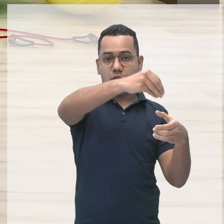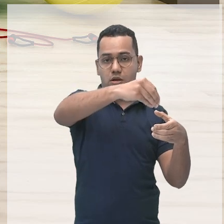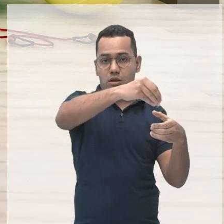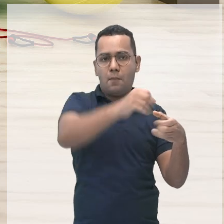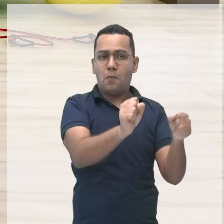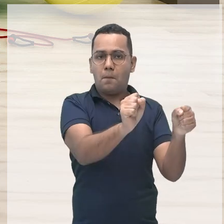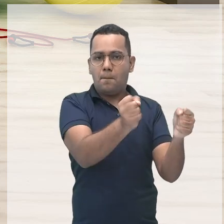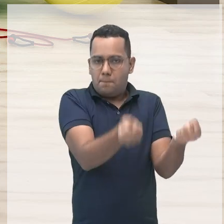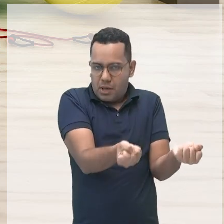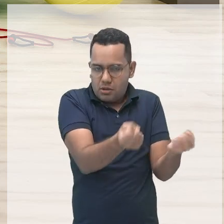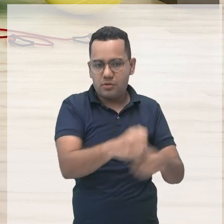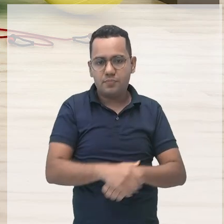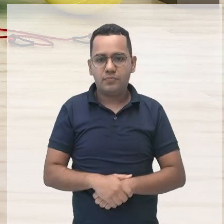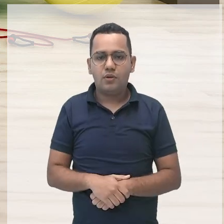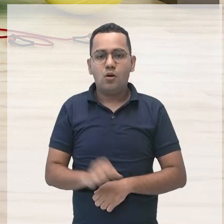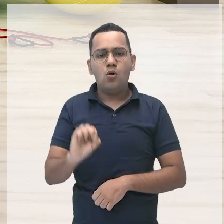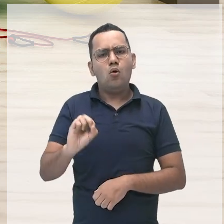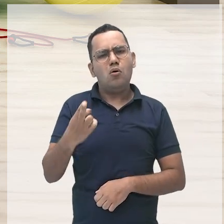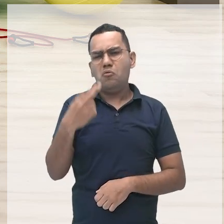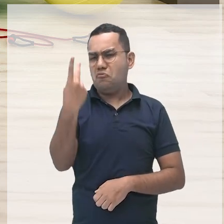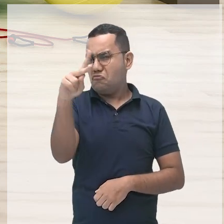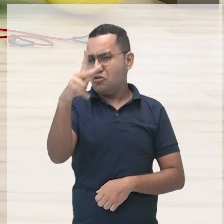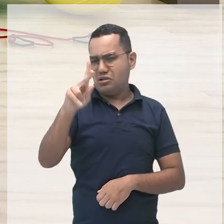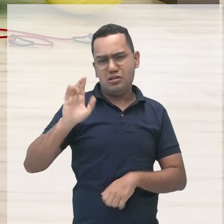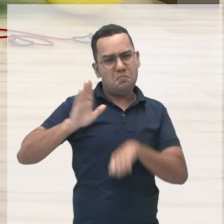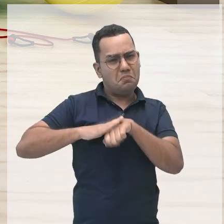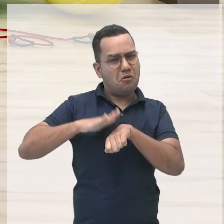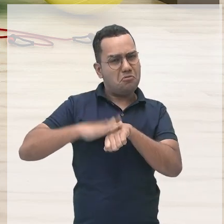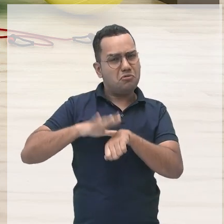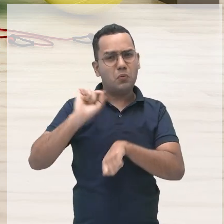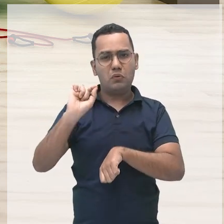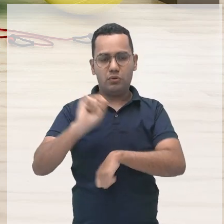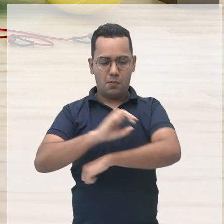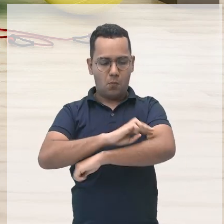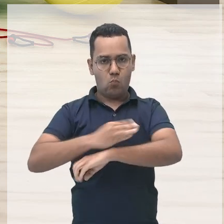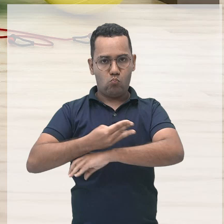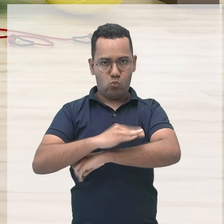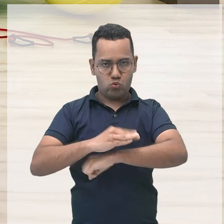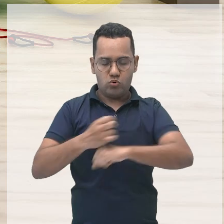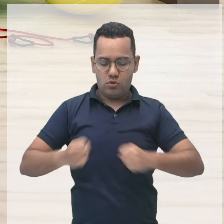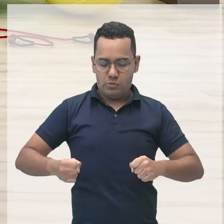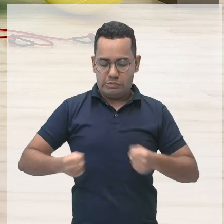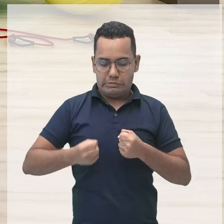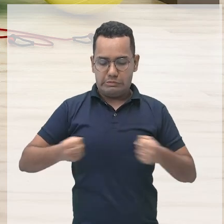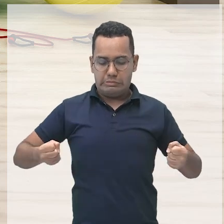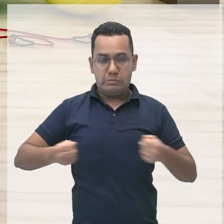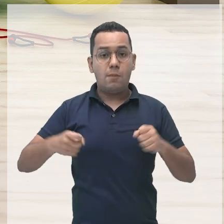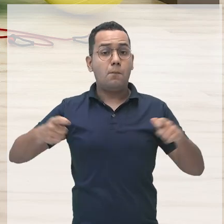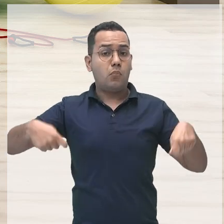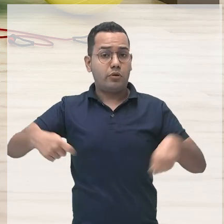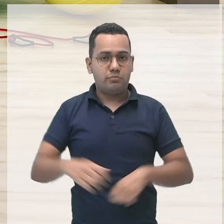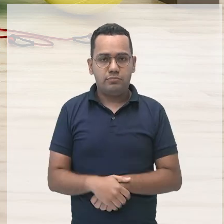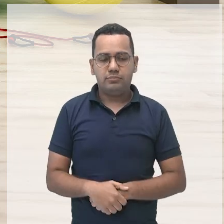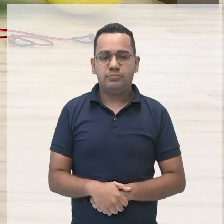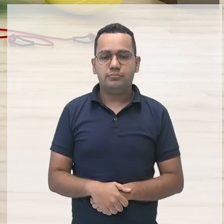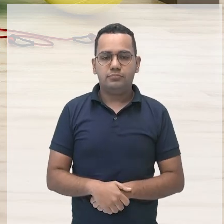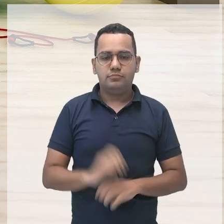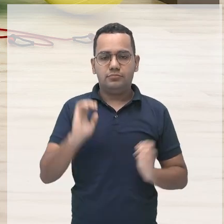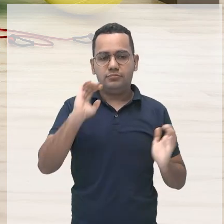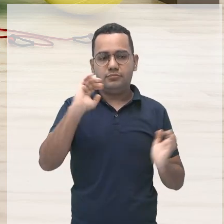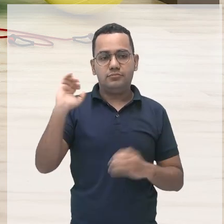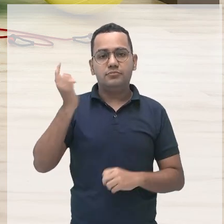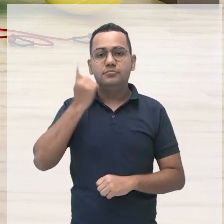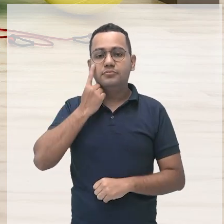então você faz o movimento apenas contraindo o seu músculo, que também vai trabalhar. Tá bom? Então vamos lá, começando